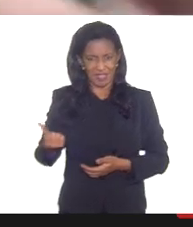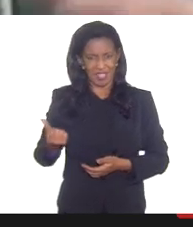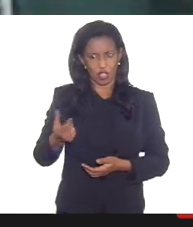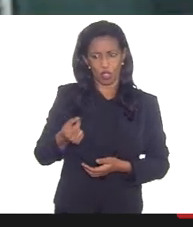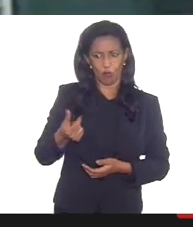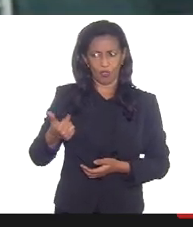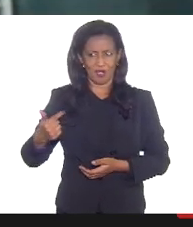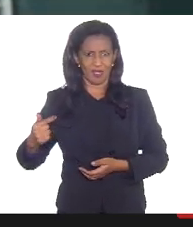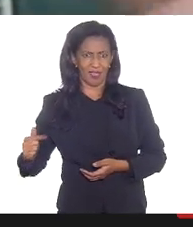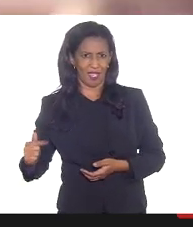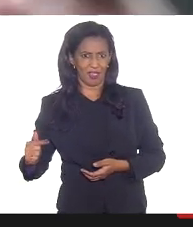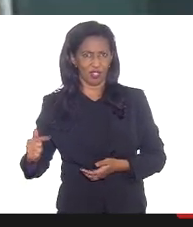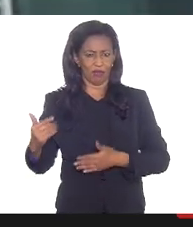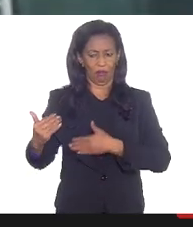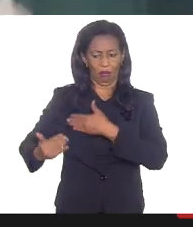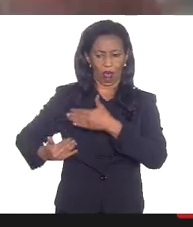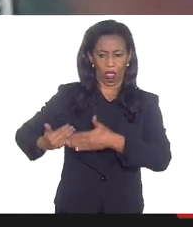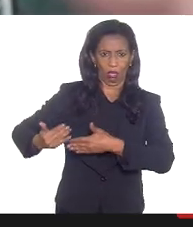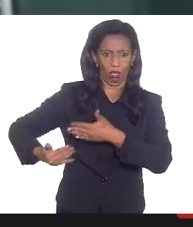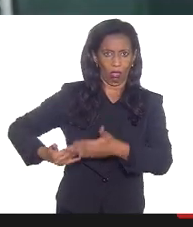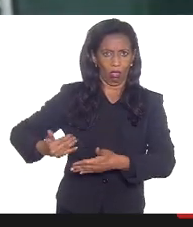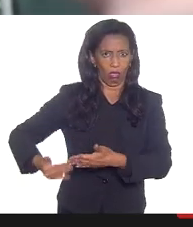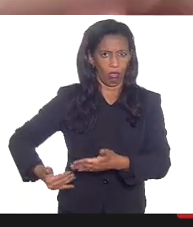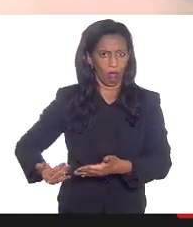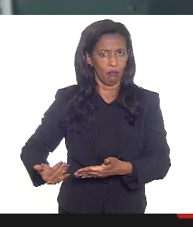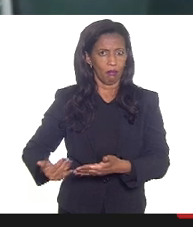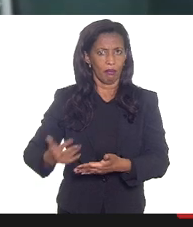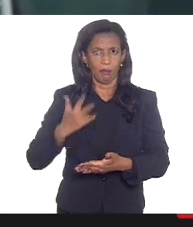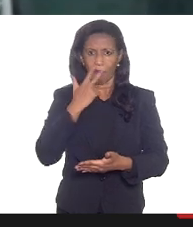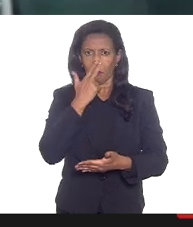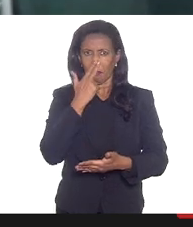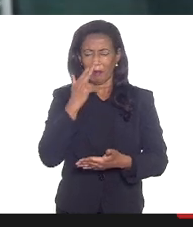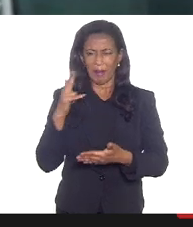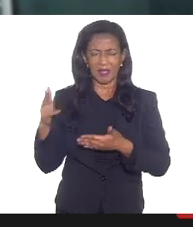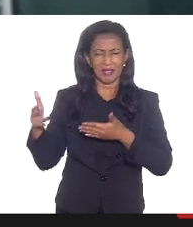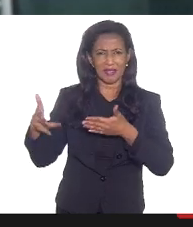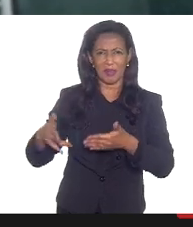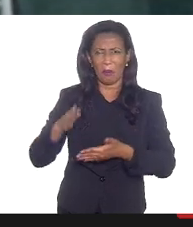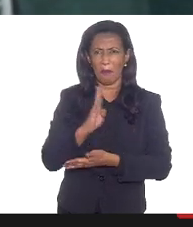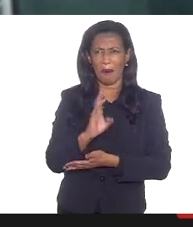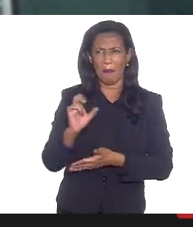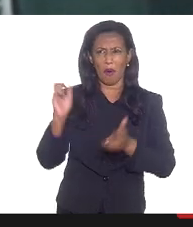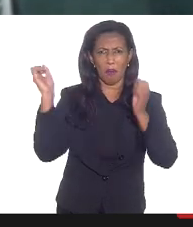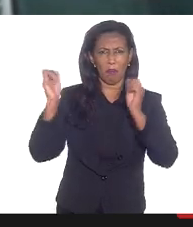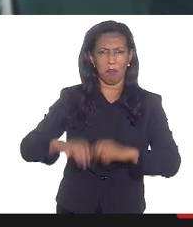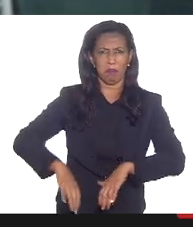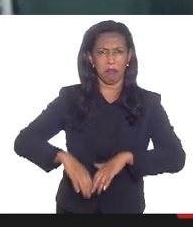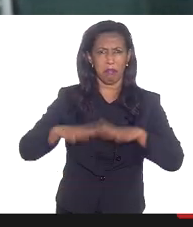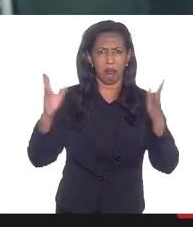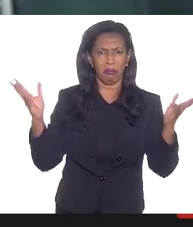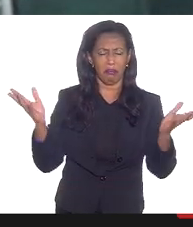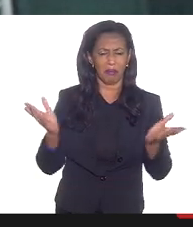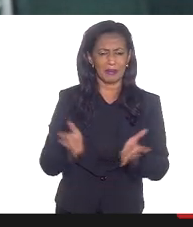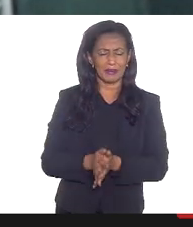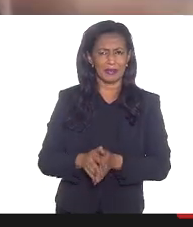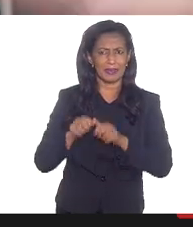2017, porém, ela está caindo como uma bomba agora, no meio da